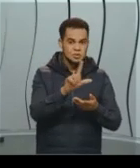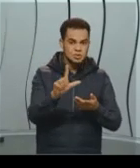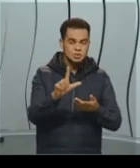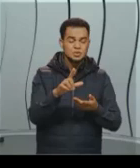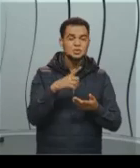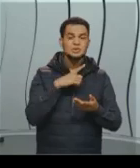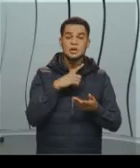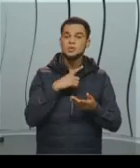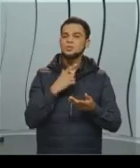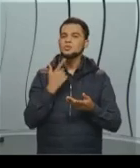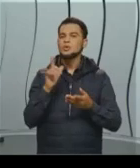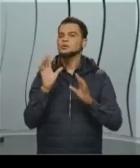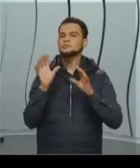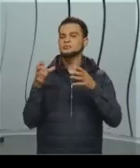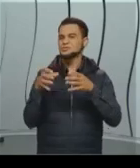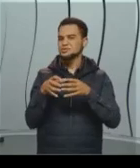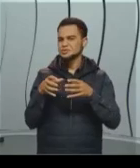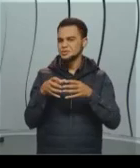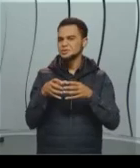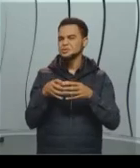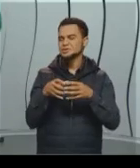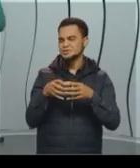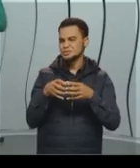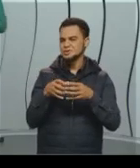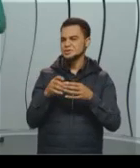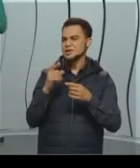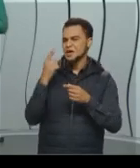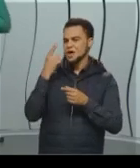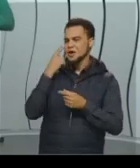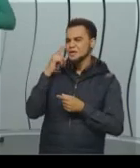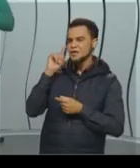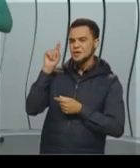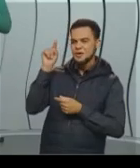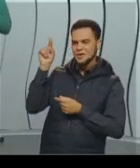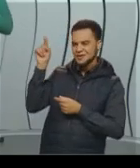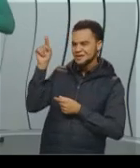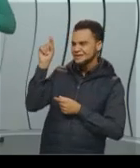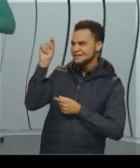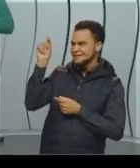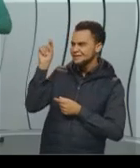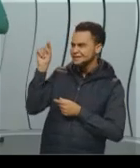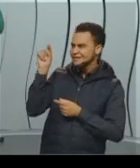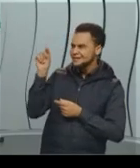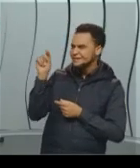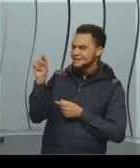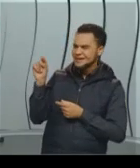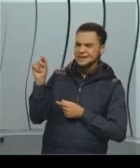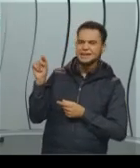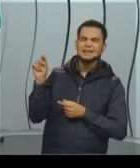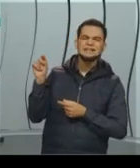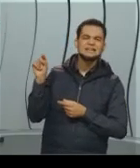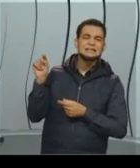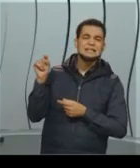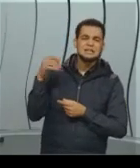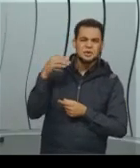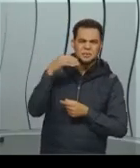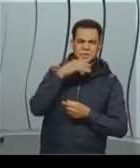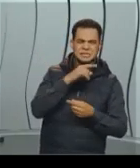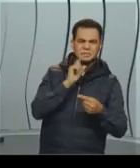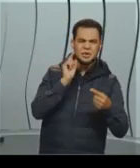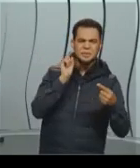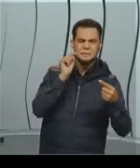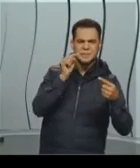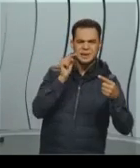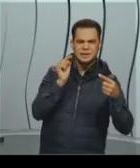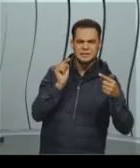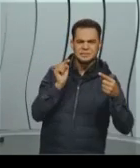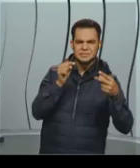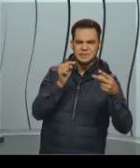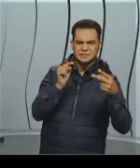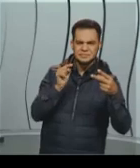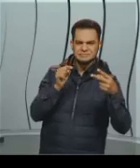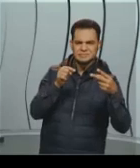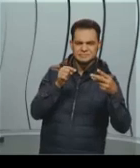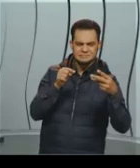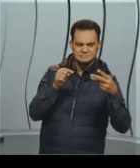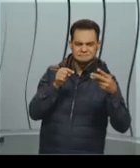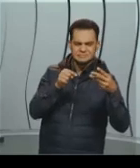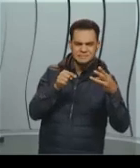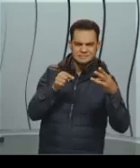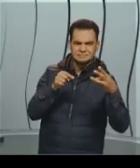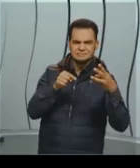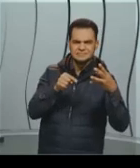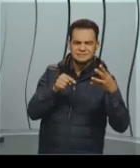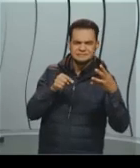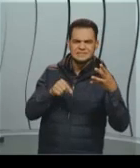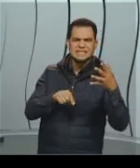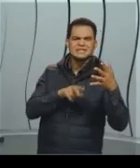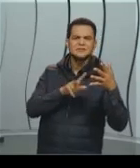otentotes, e no sudeste, os zulus e suailes. Então, a gente tem uma diversidade muito grande, e eu estou tratando de povos originários, né? A